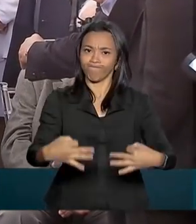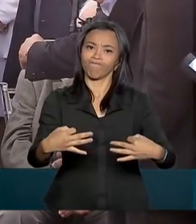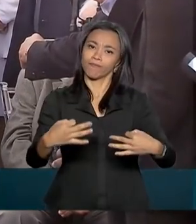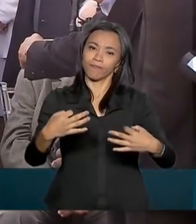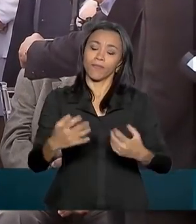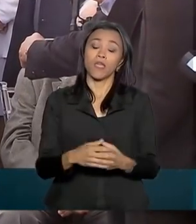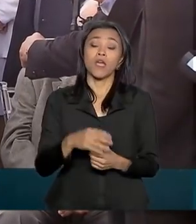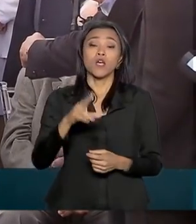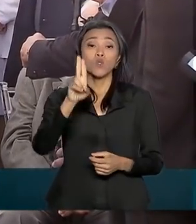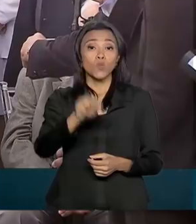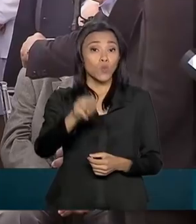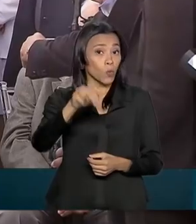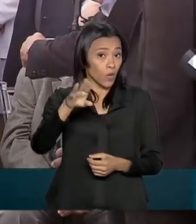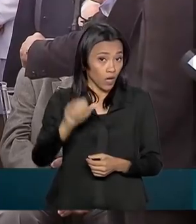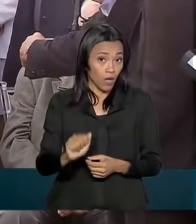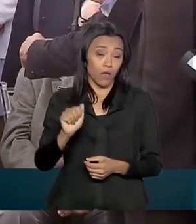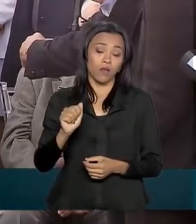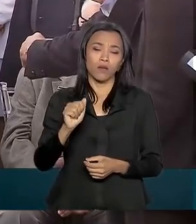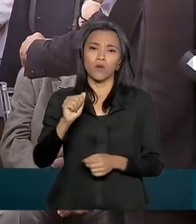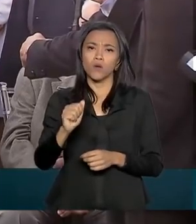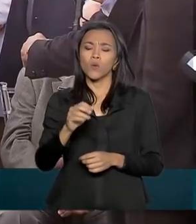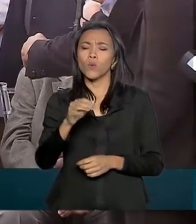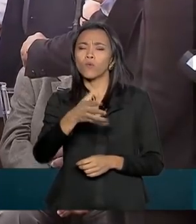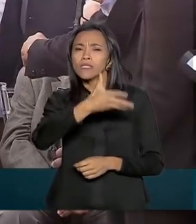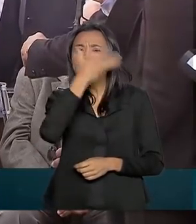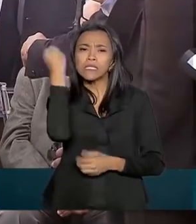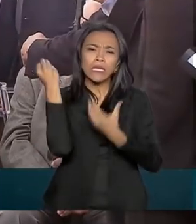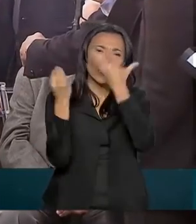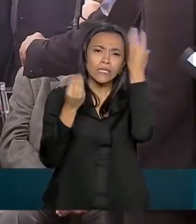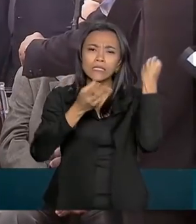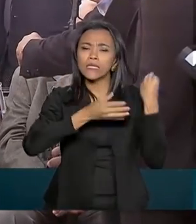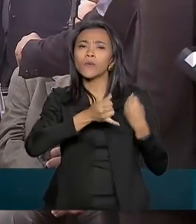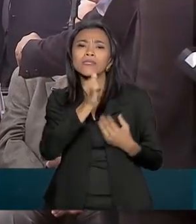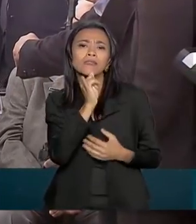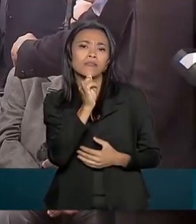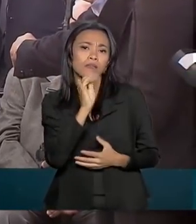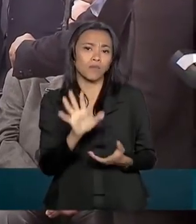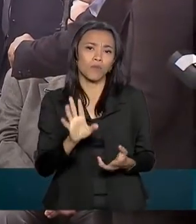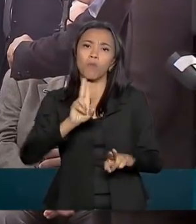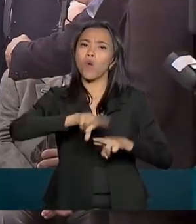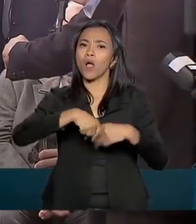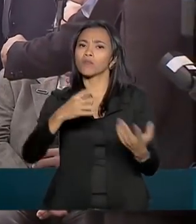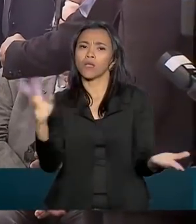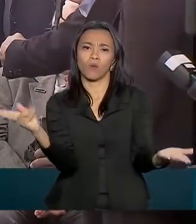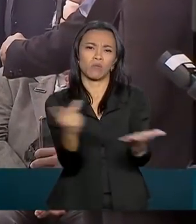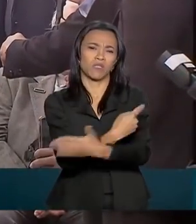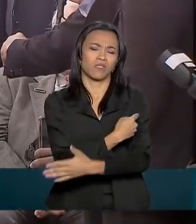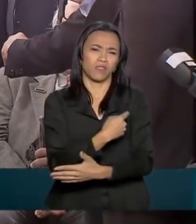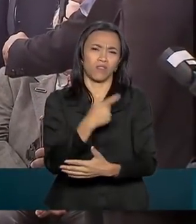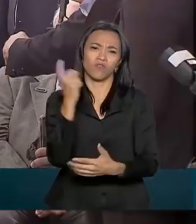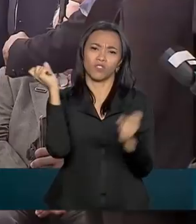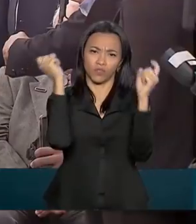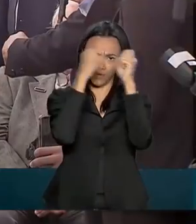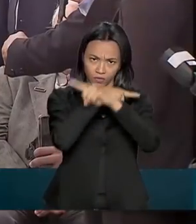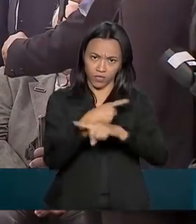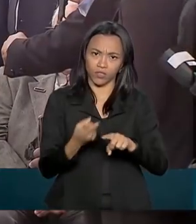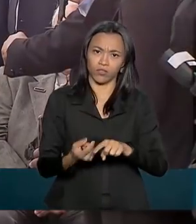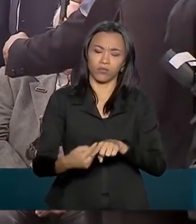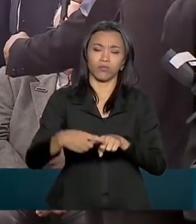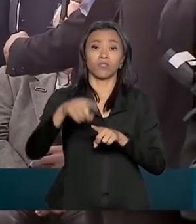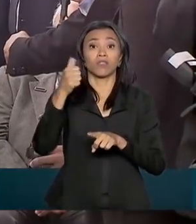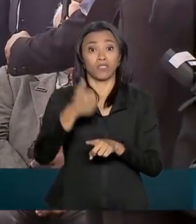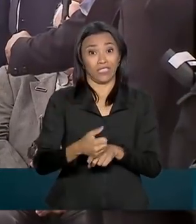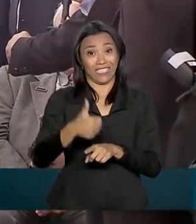mas nunca o seu exemplo será esquecido por ocasião da que nos momentos difíceis de sete décadas